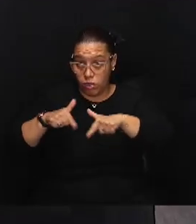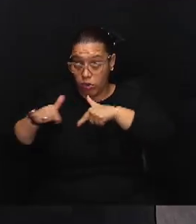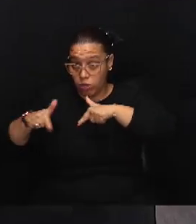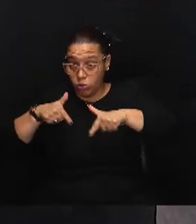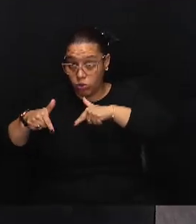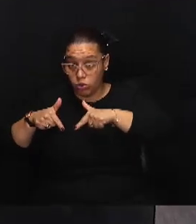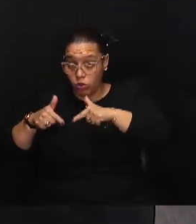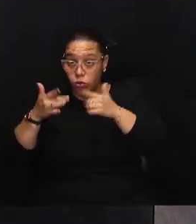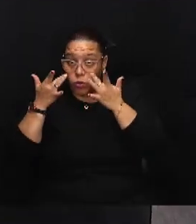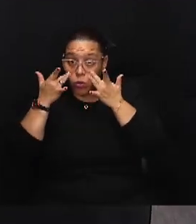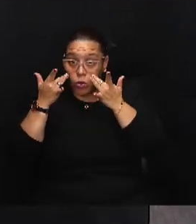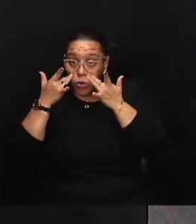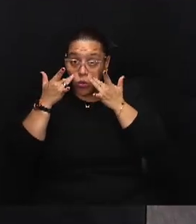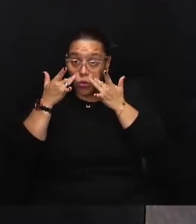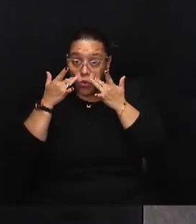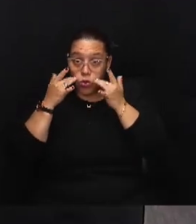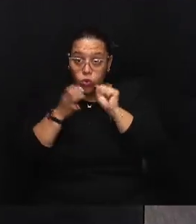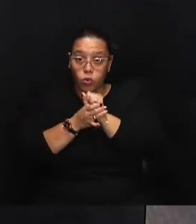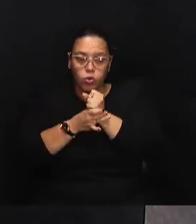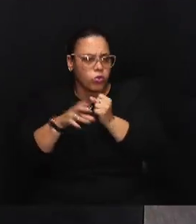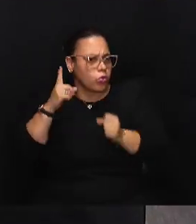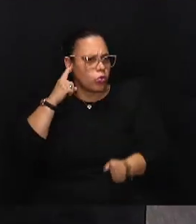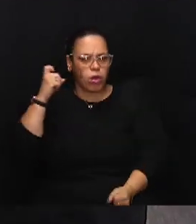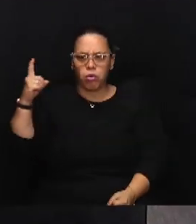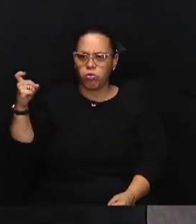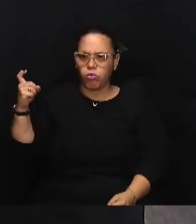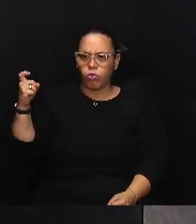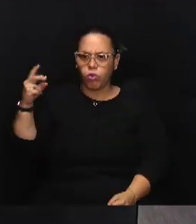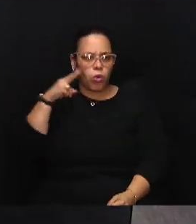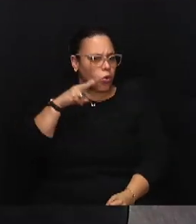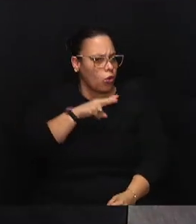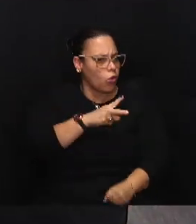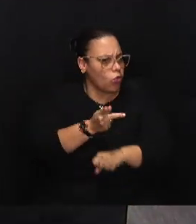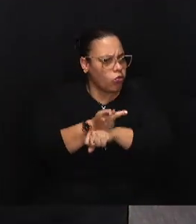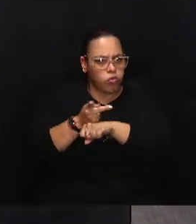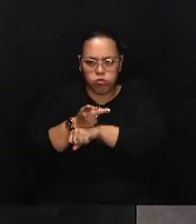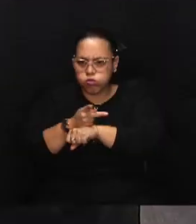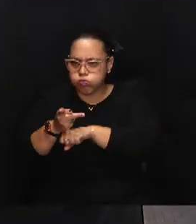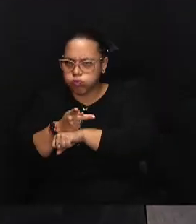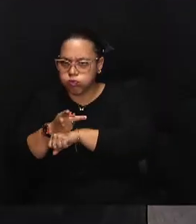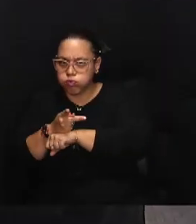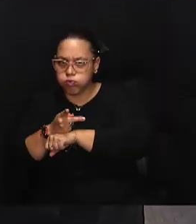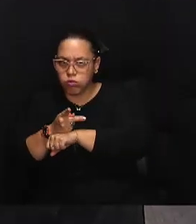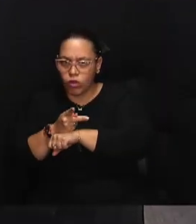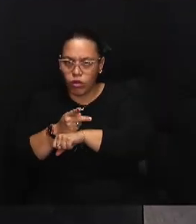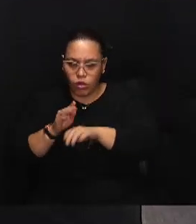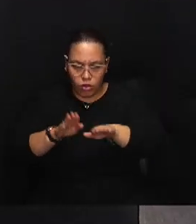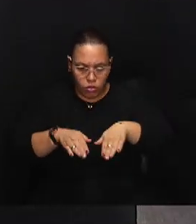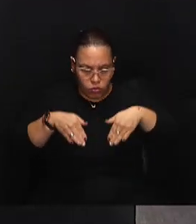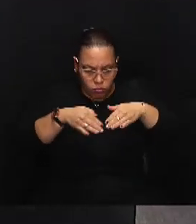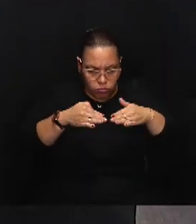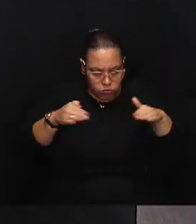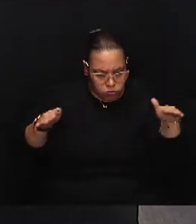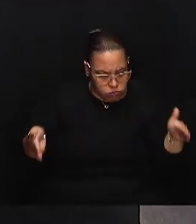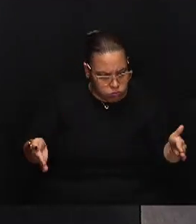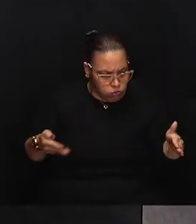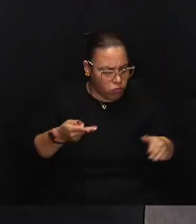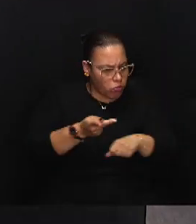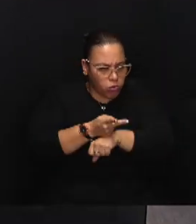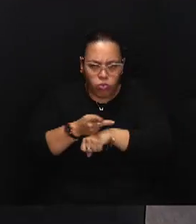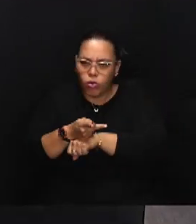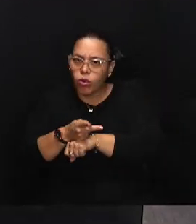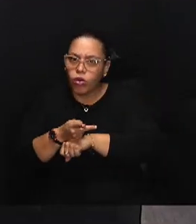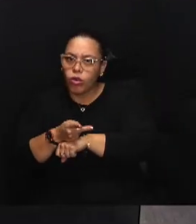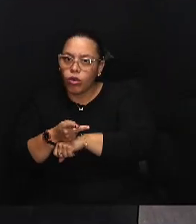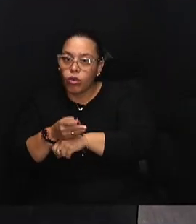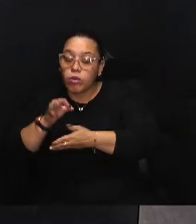do teatro escutou um barulho e foi ver o que era, e o barulho vinha do palco, então ele foi até o palco e ele estava